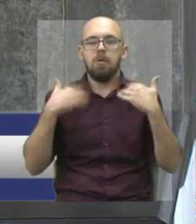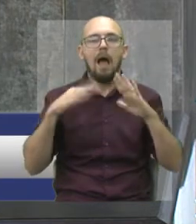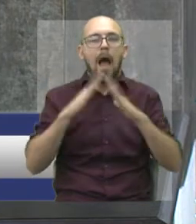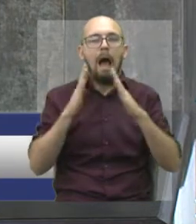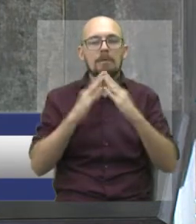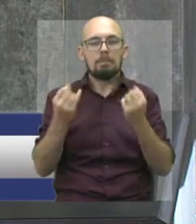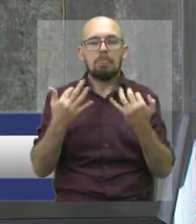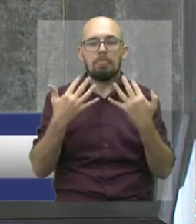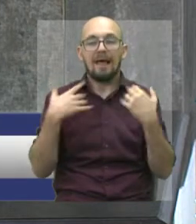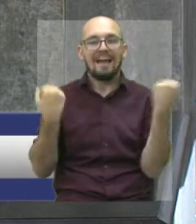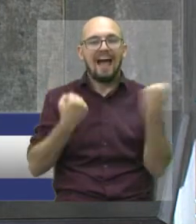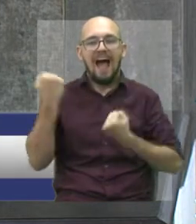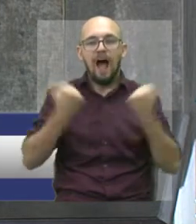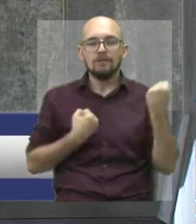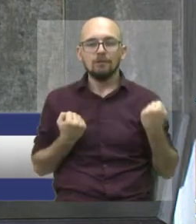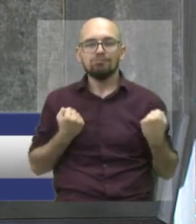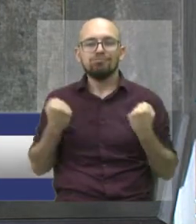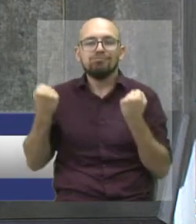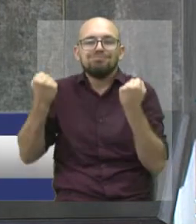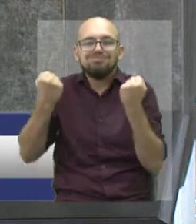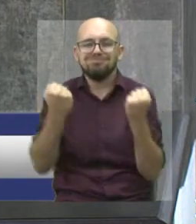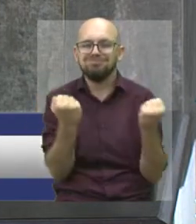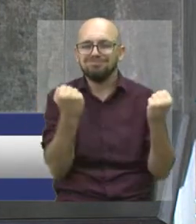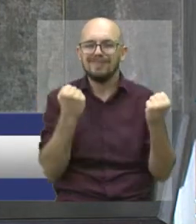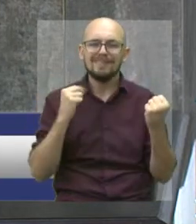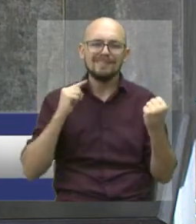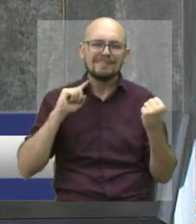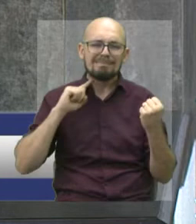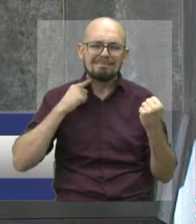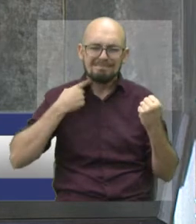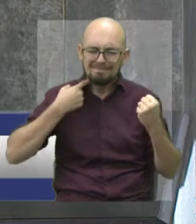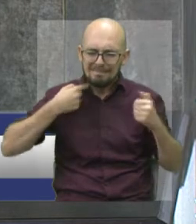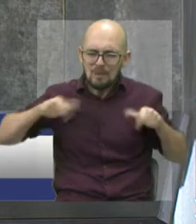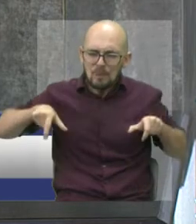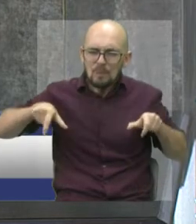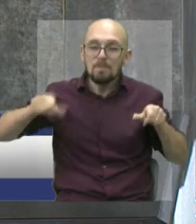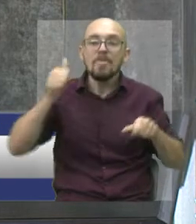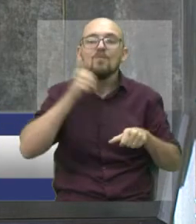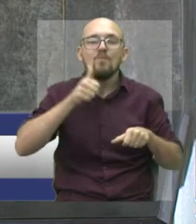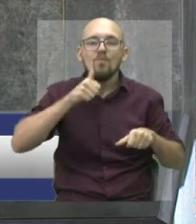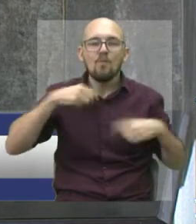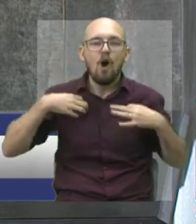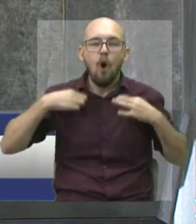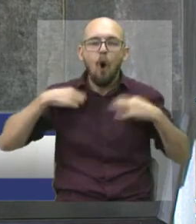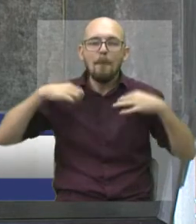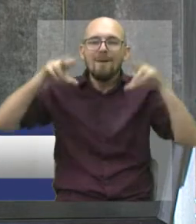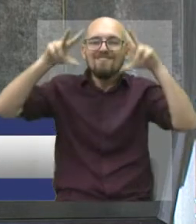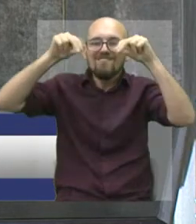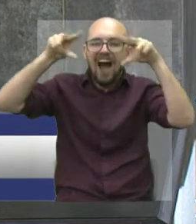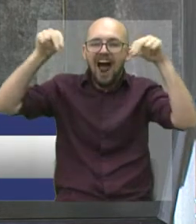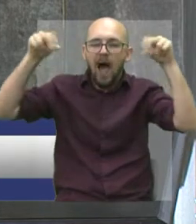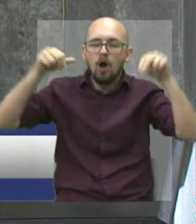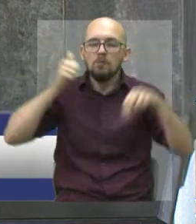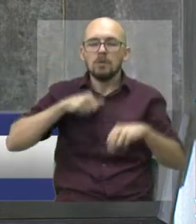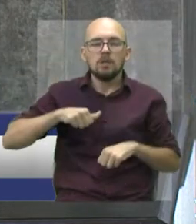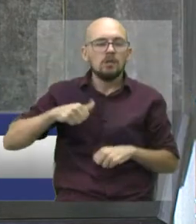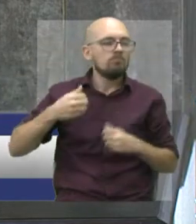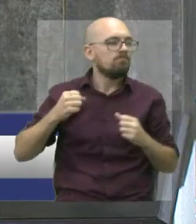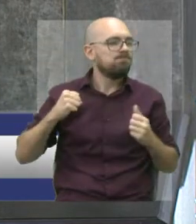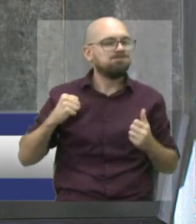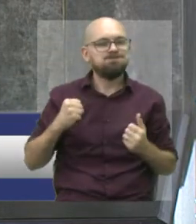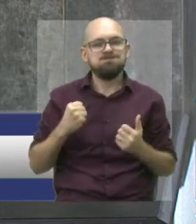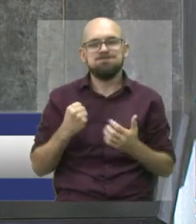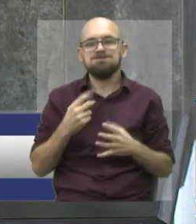a garagem como fica quando o carro entra, as mulheres quando estendem roupa no varal, você imagine essa poeira. Então o